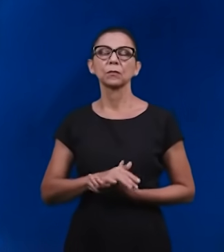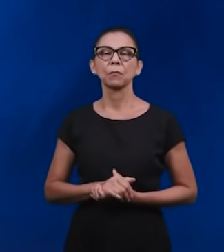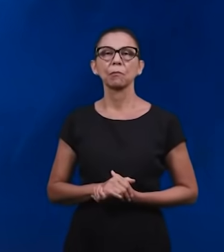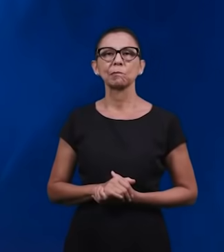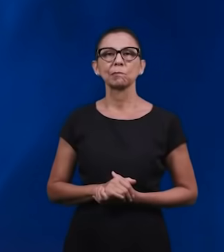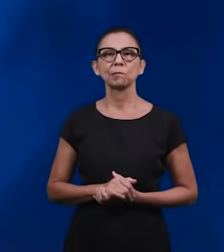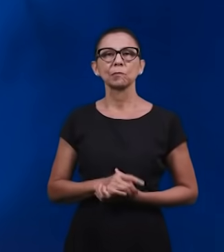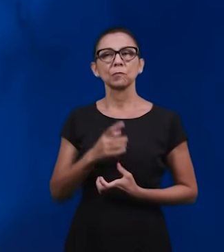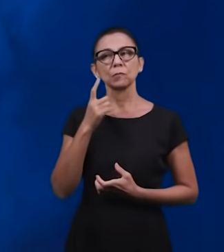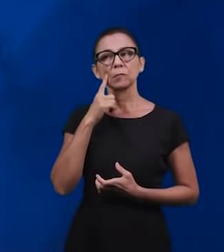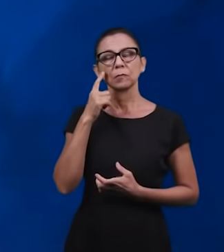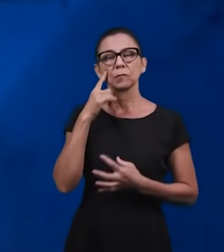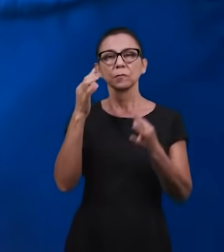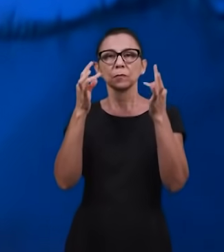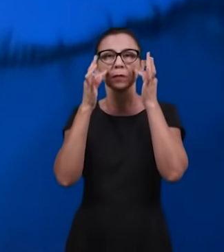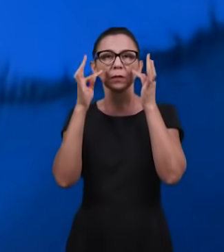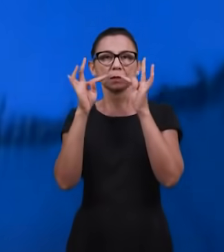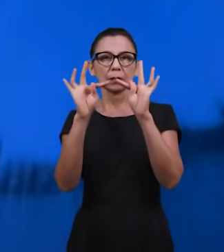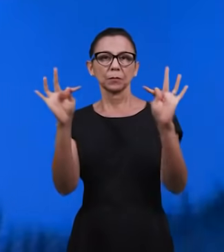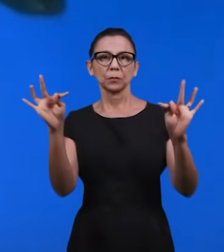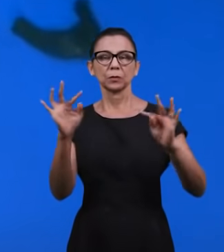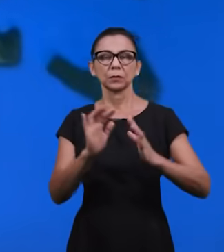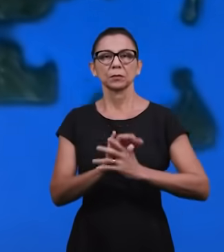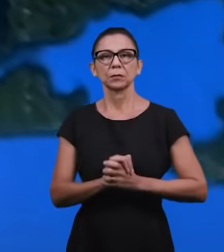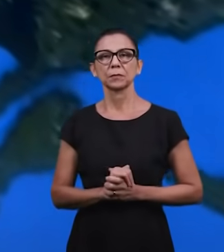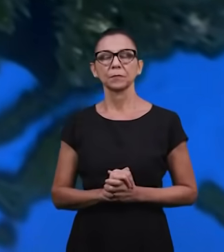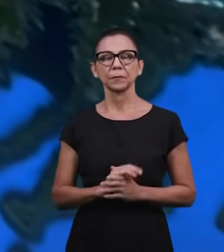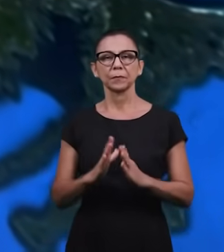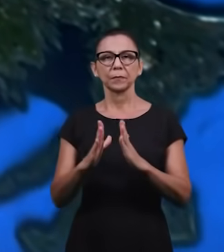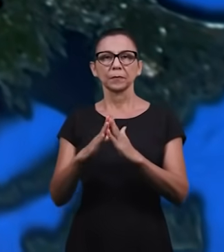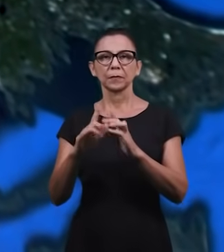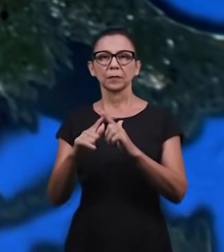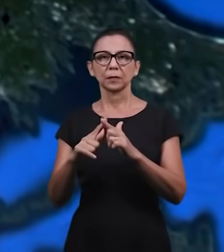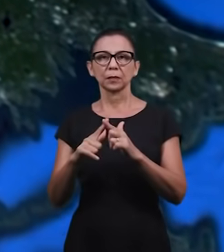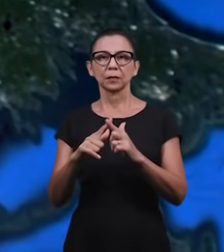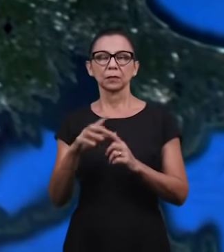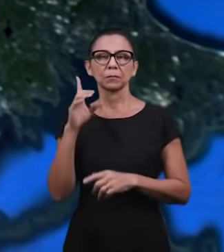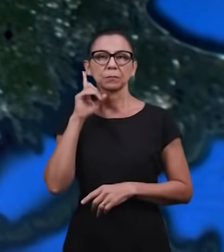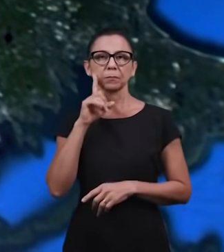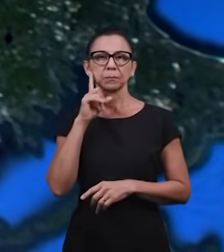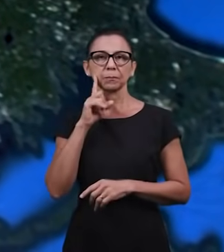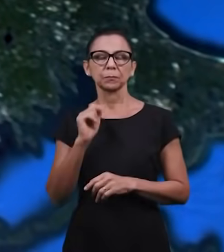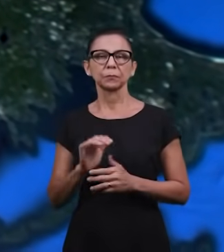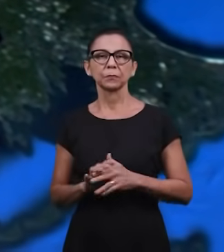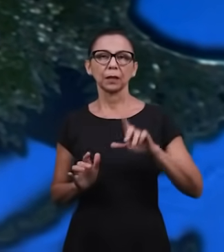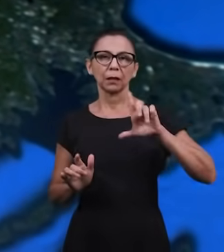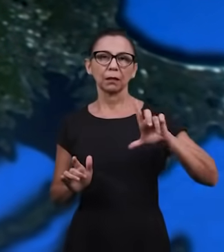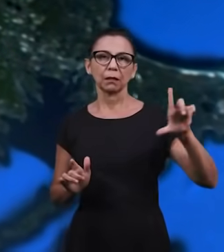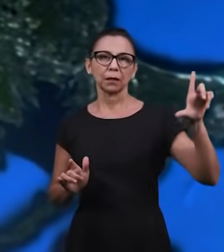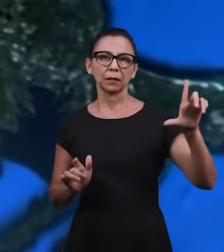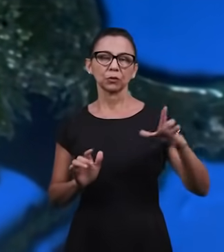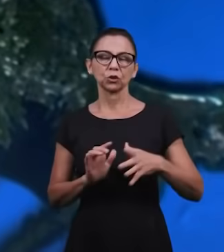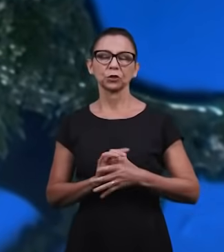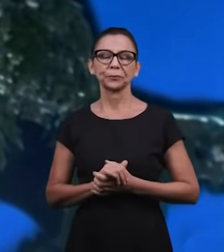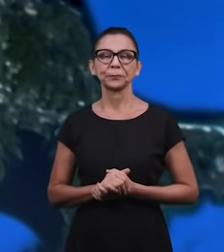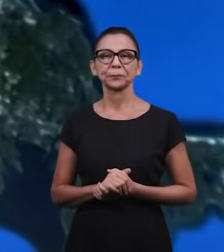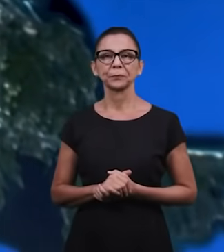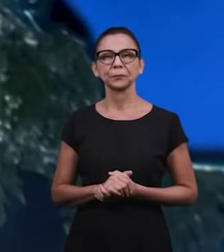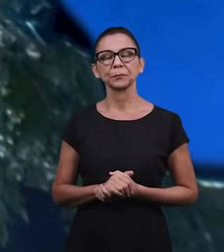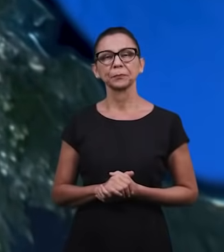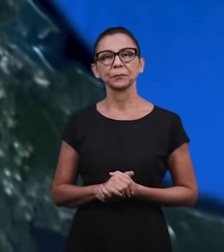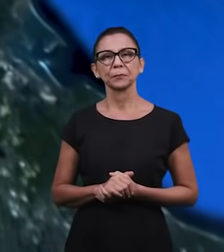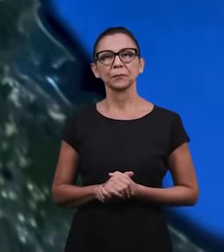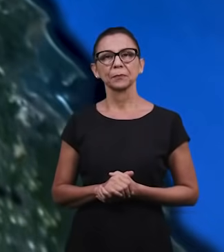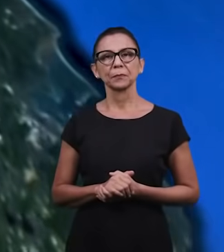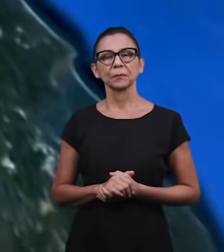dando continuidade aos testemunhos das nossas igrejas na costa leste dos Estados Unidos. E mais uma vez lá em Massachusetts, no